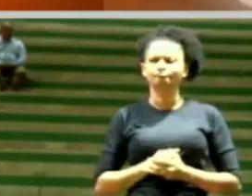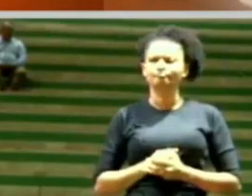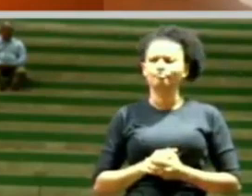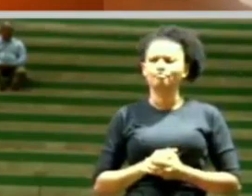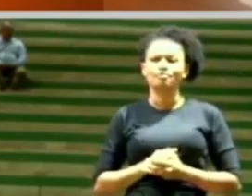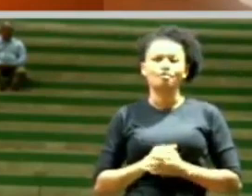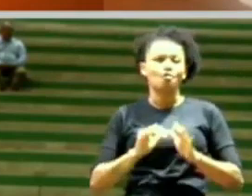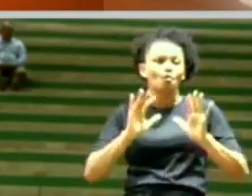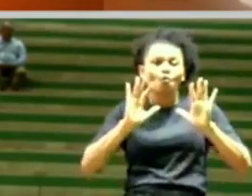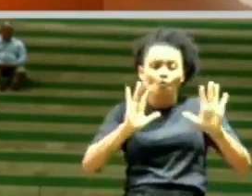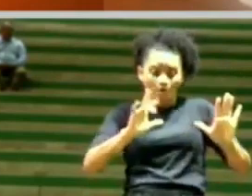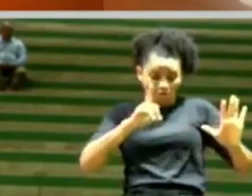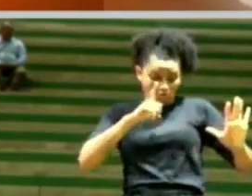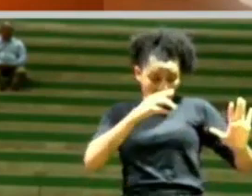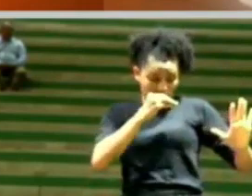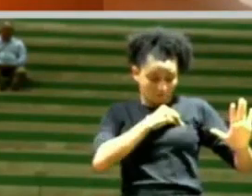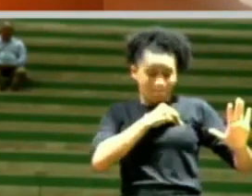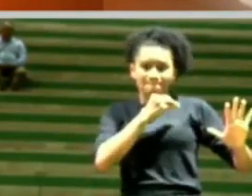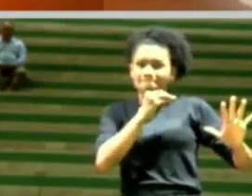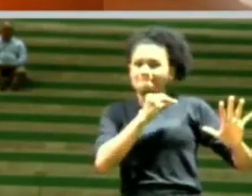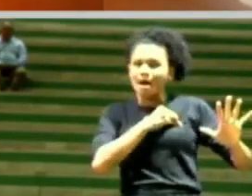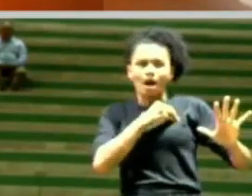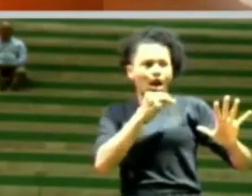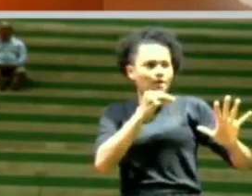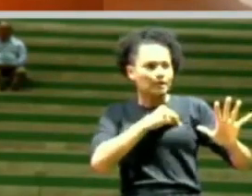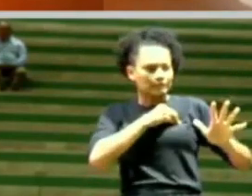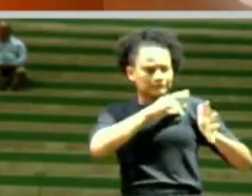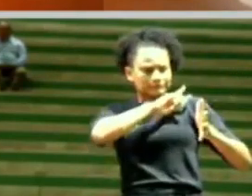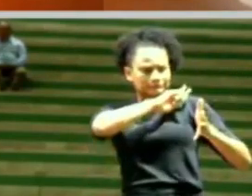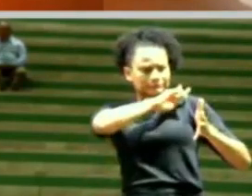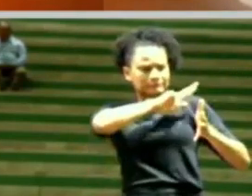quando o pecado é excessivo.